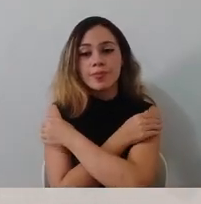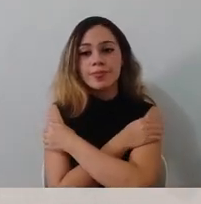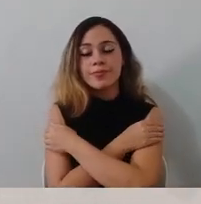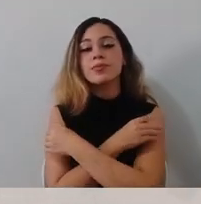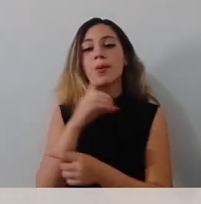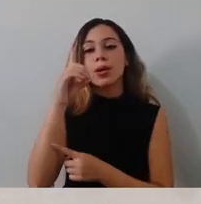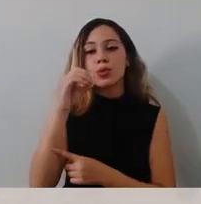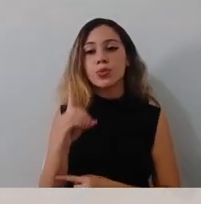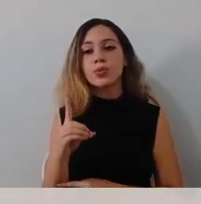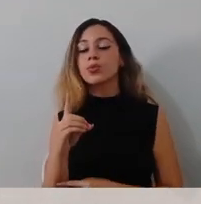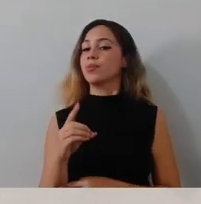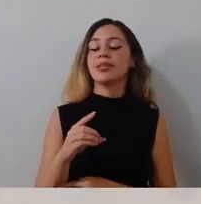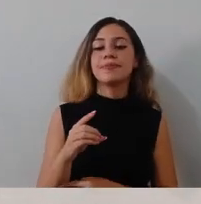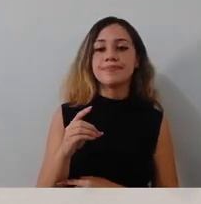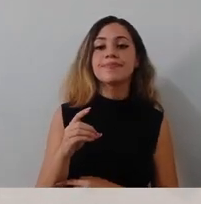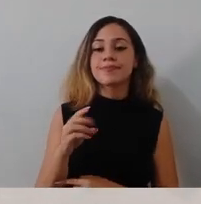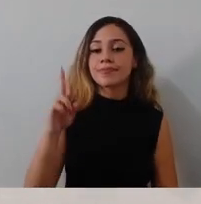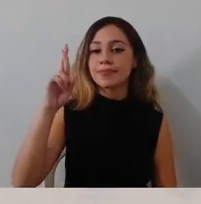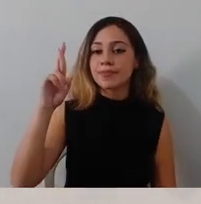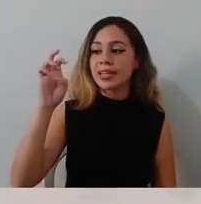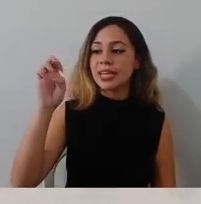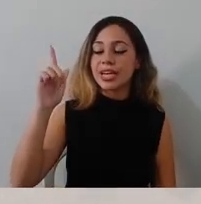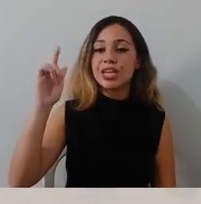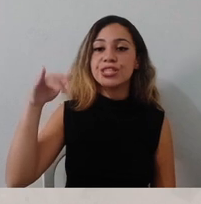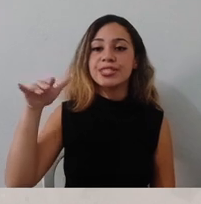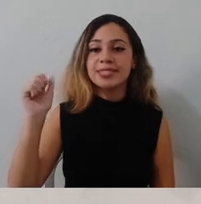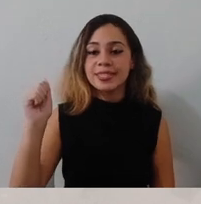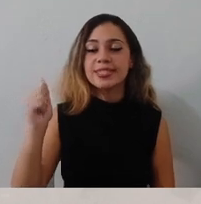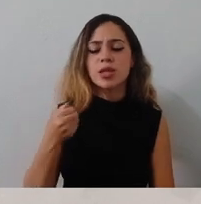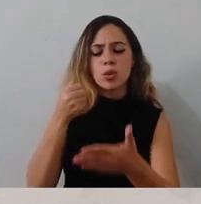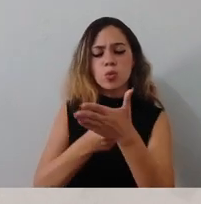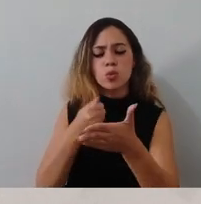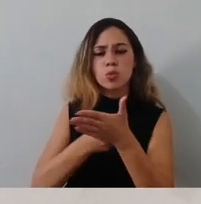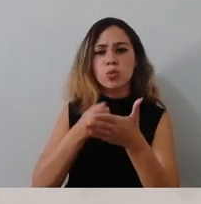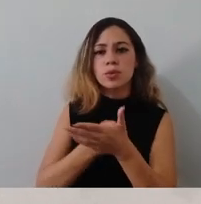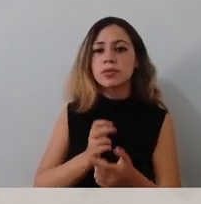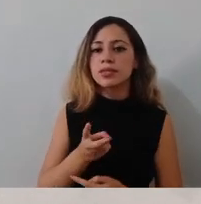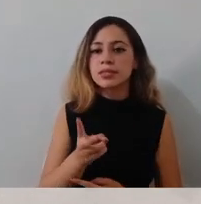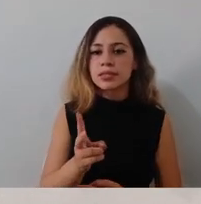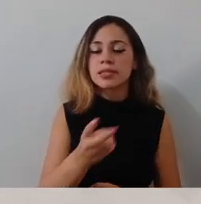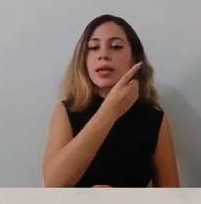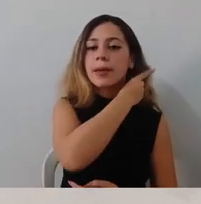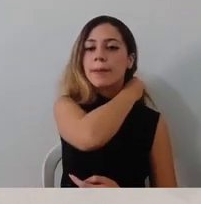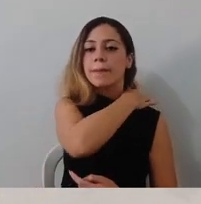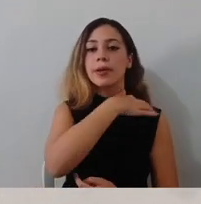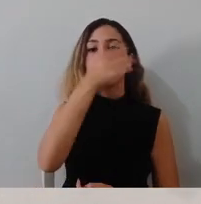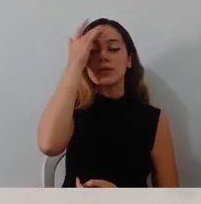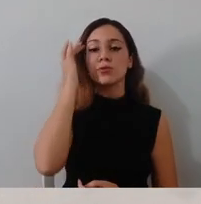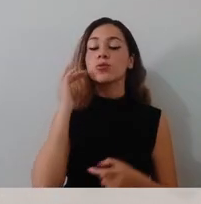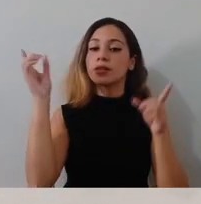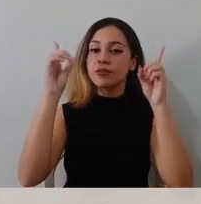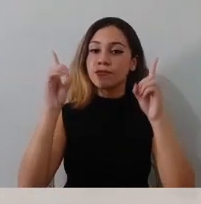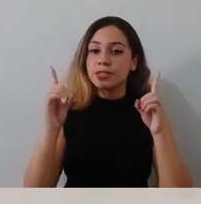abraço para a desembargadora excelentíssima, a doutora Regina Passos, que tem lutado em prol da pessoa